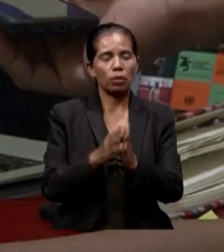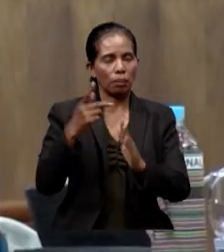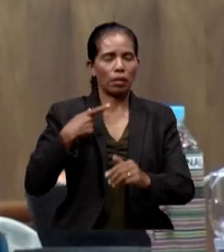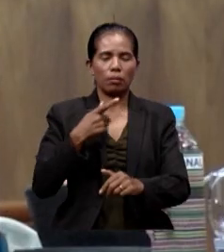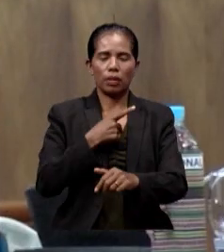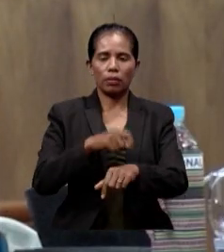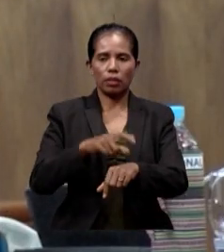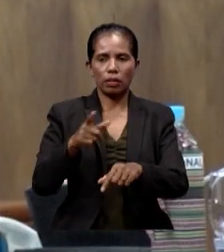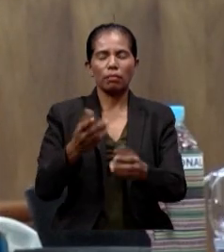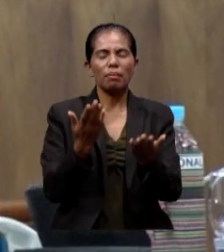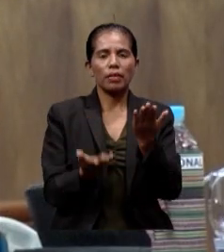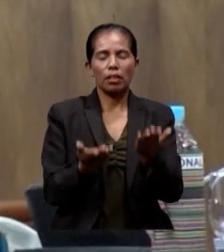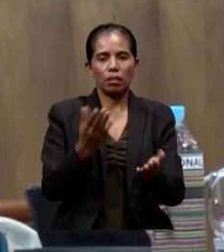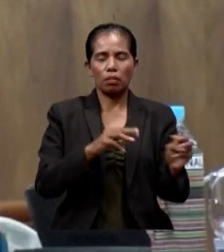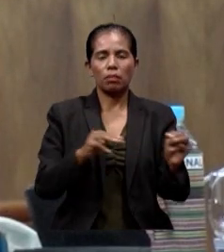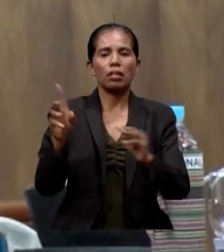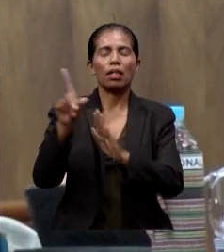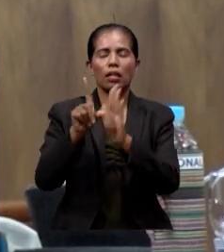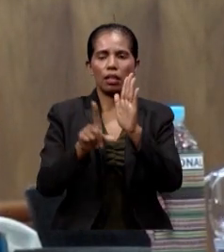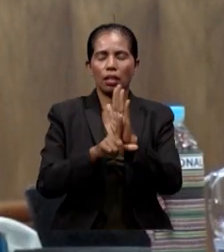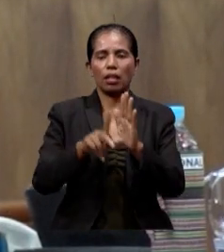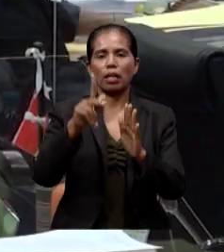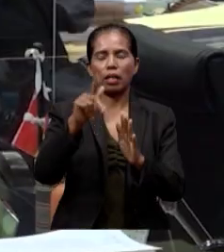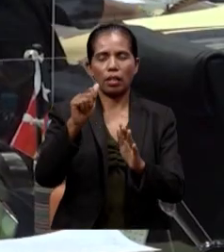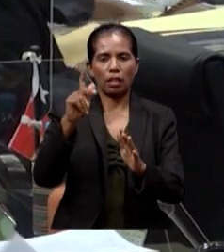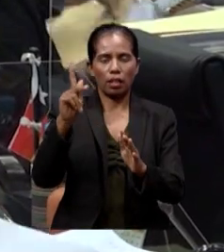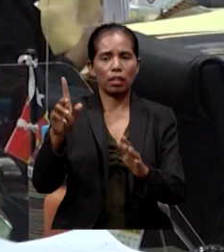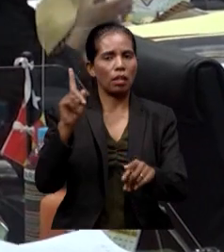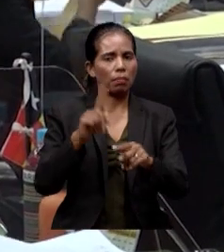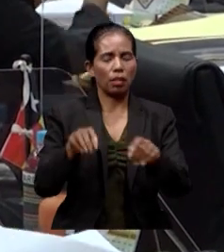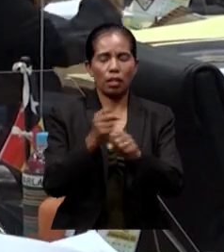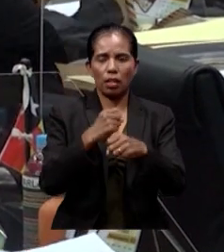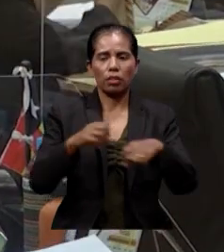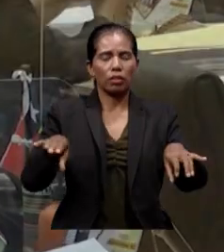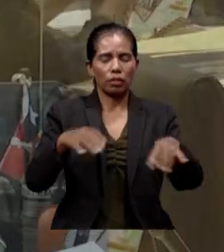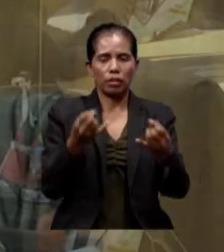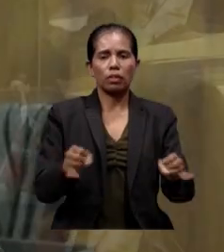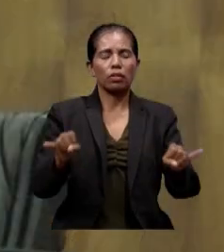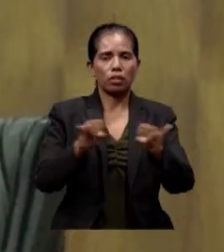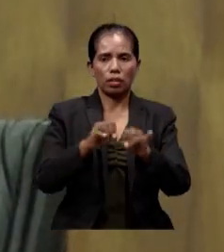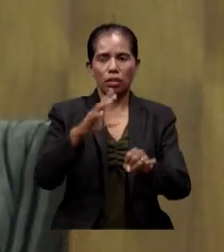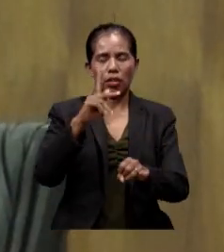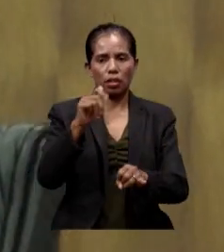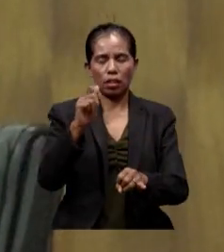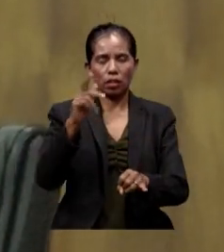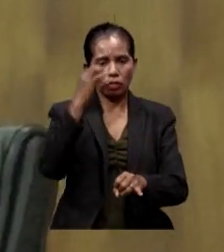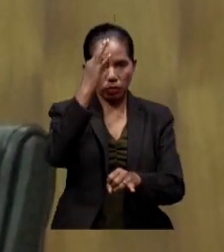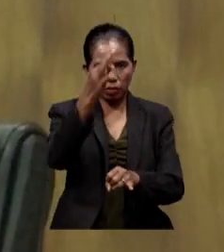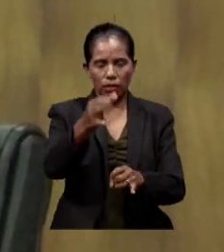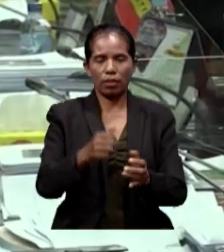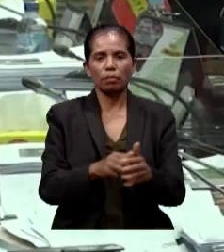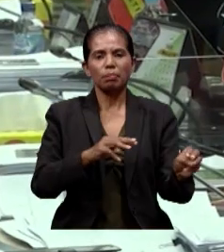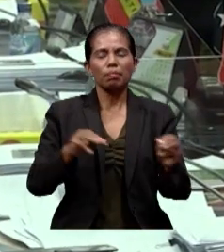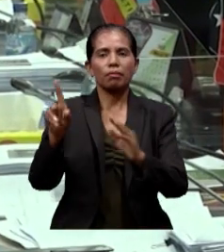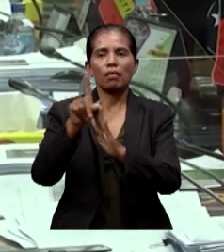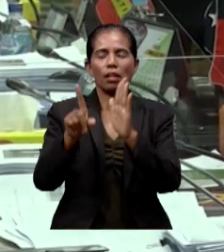di diak antes altera lei CAC nune la bele prejudica servisu instituição CAC nien iha futuro. Alteração ba lei